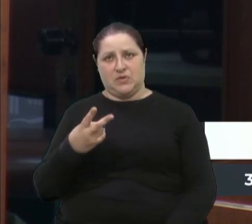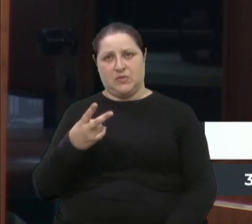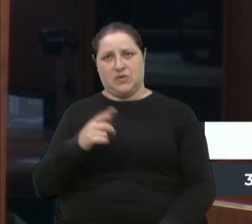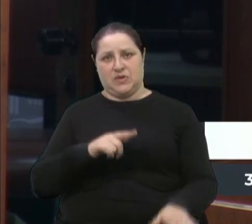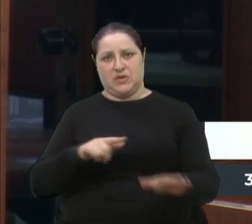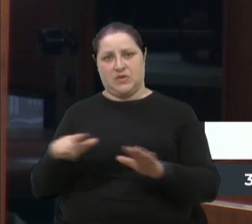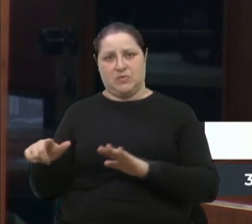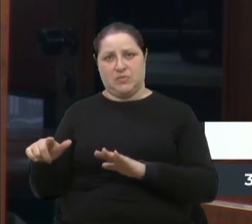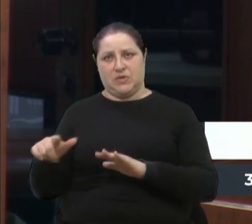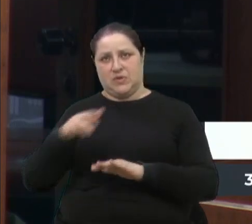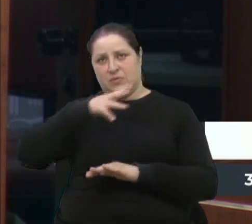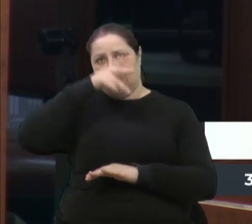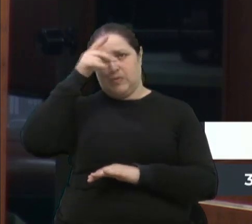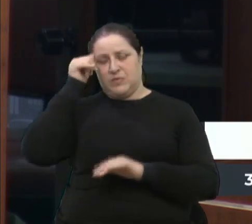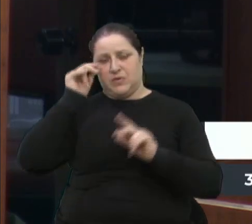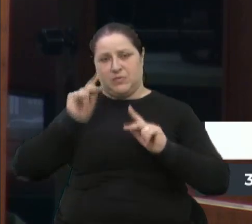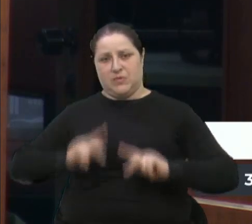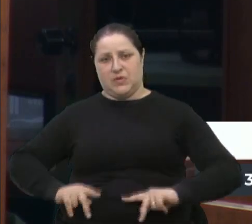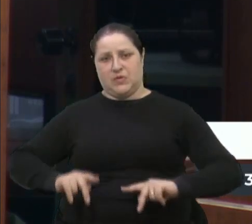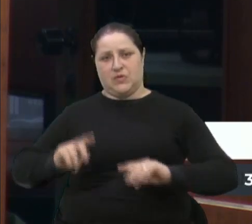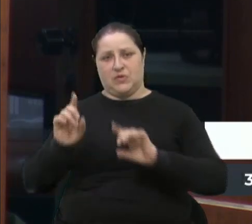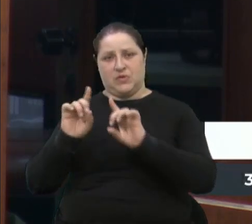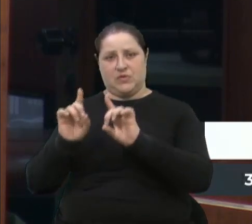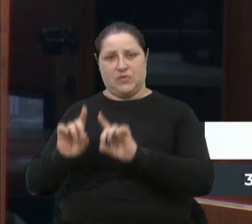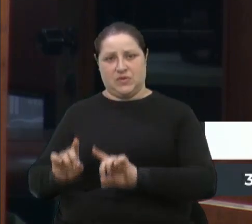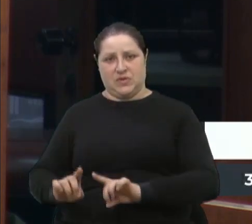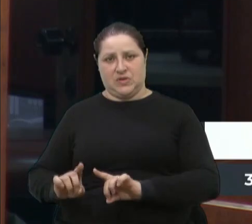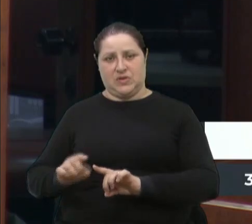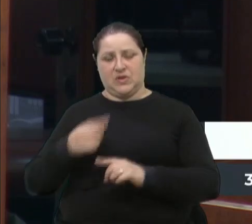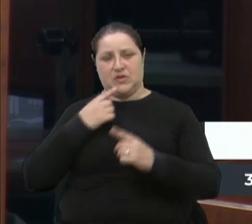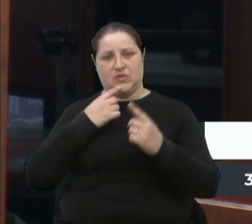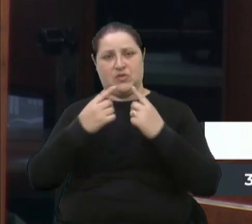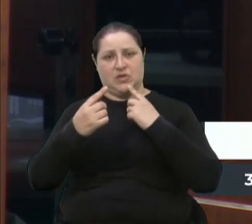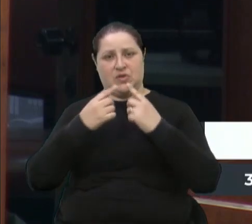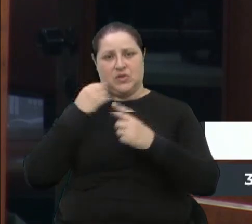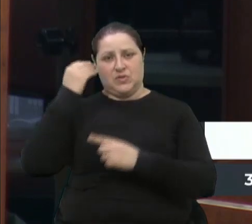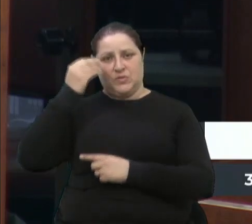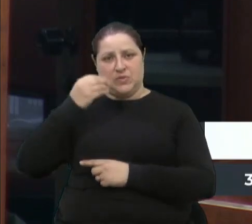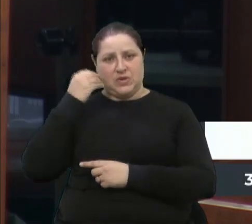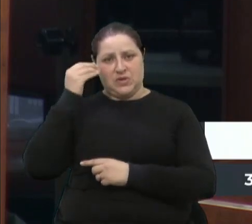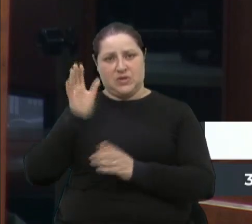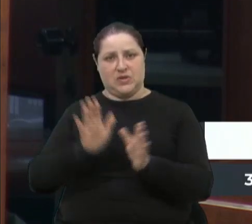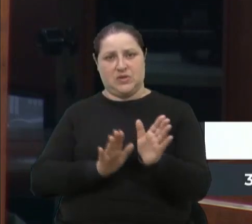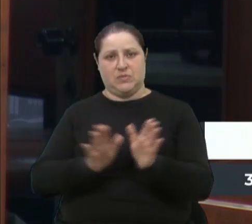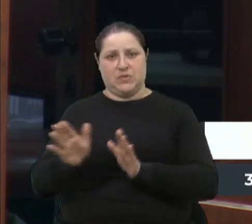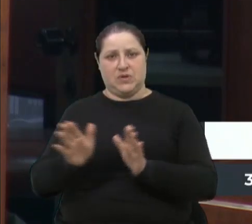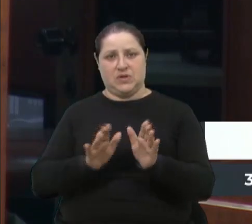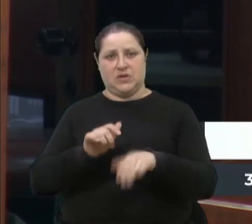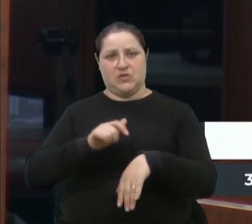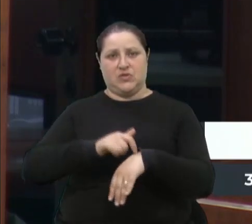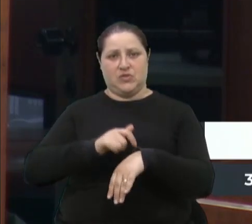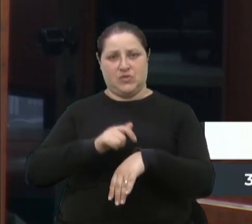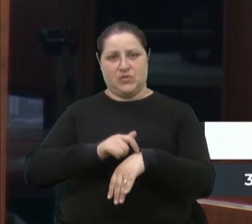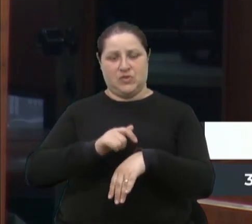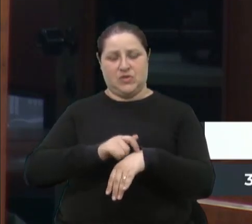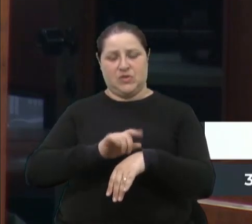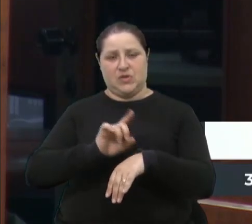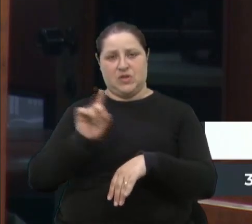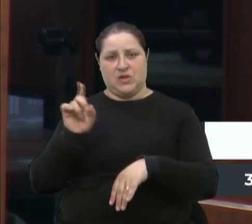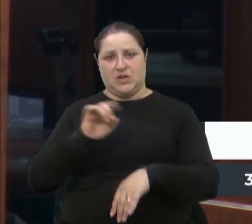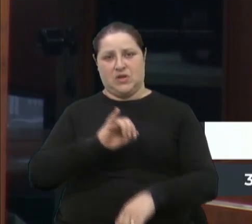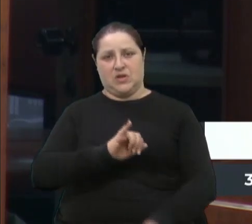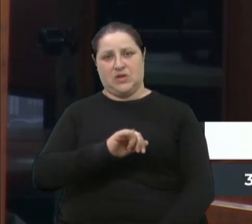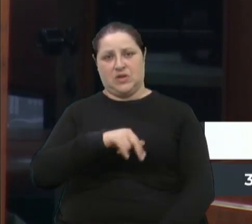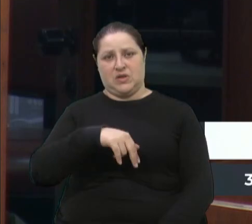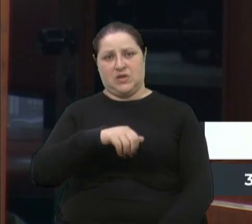Deficiência, diálogos e experiências da acessibilidade. Então o horário vai ser no INAV, né?